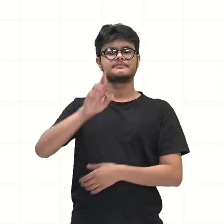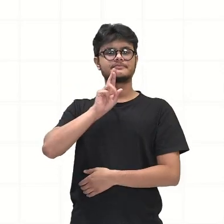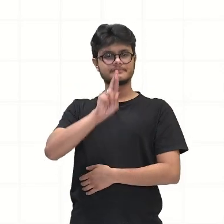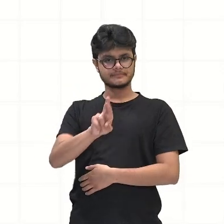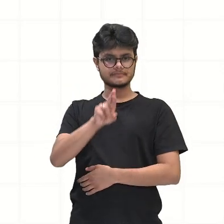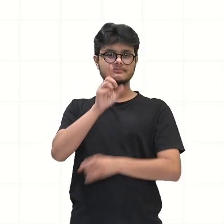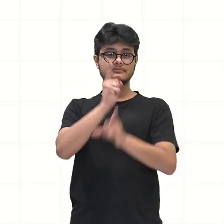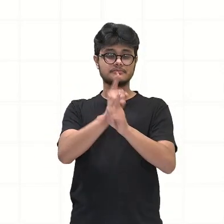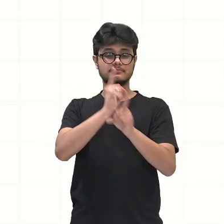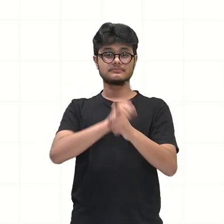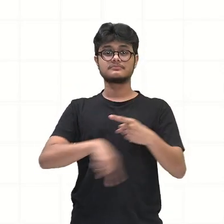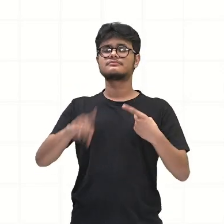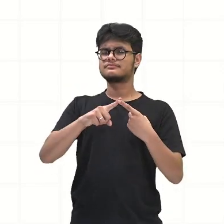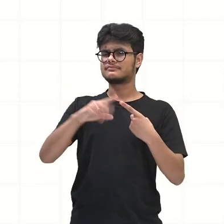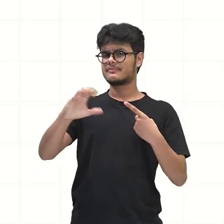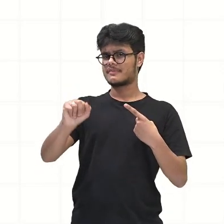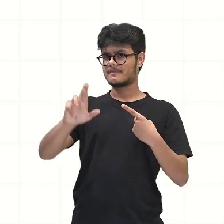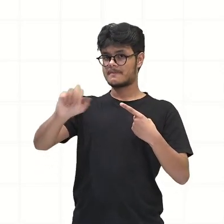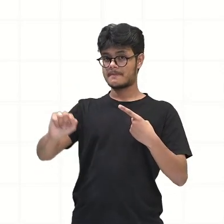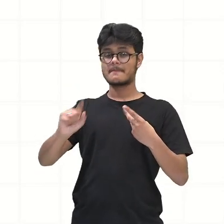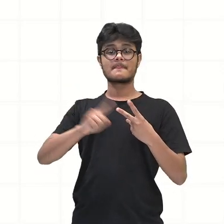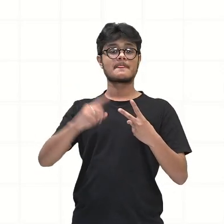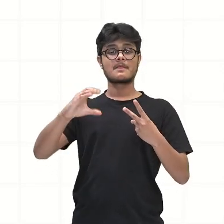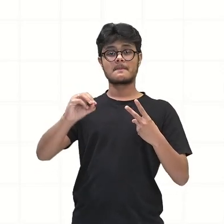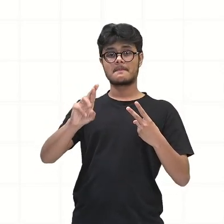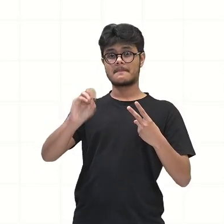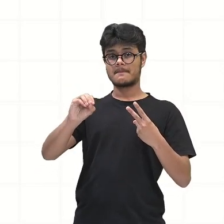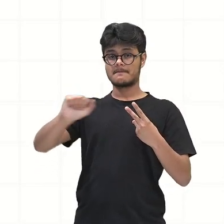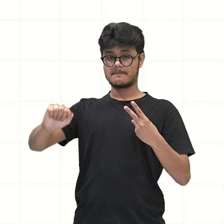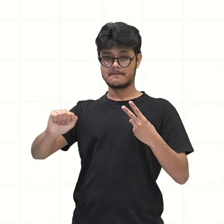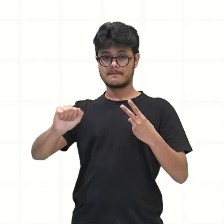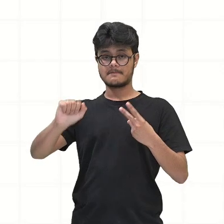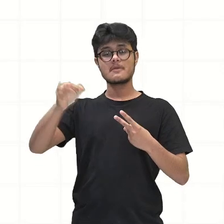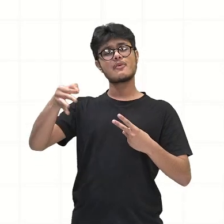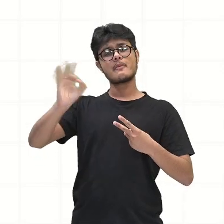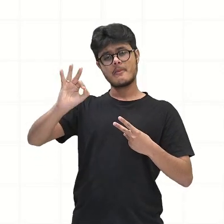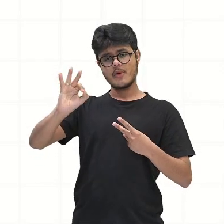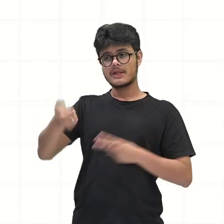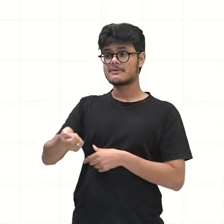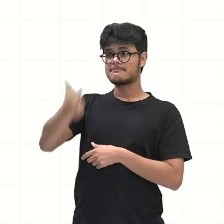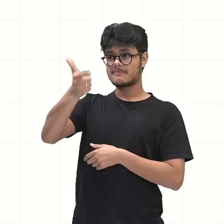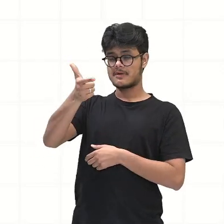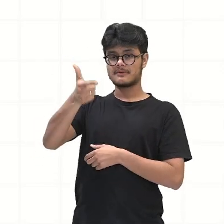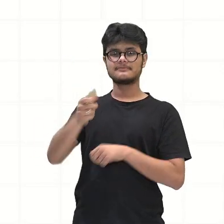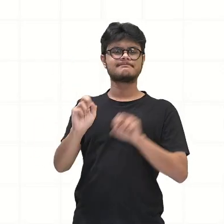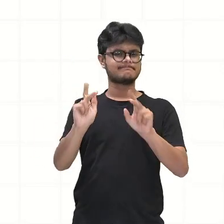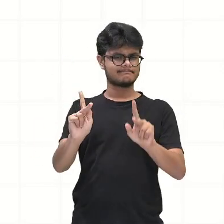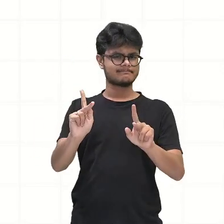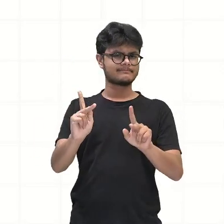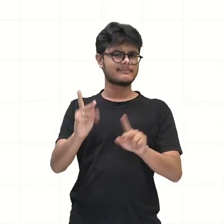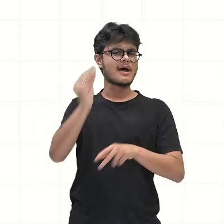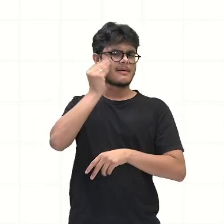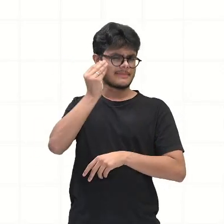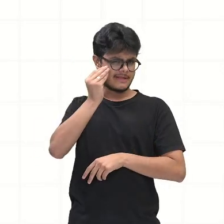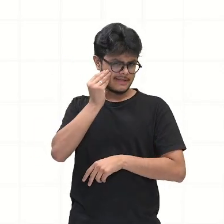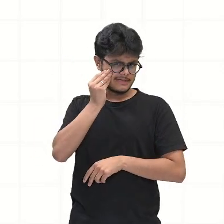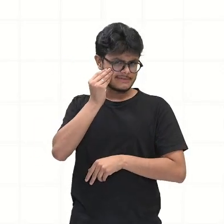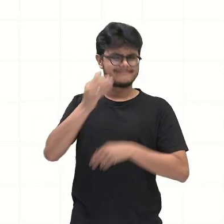são possíveis no lançamento de uma moeda, por exemplo, que é um experimento